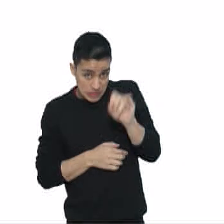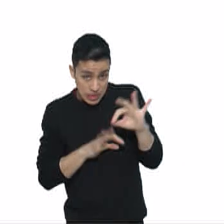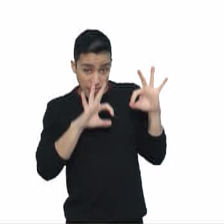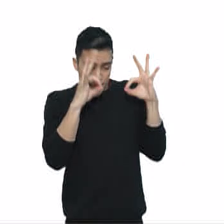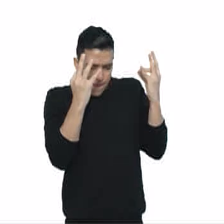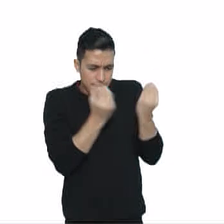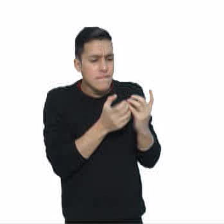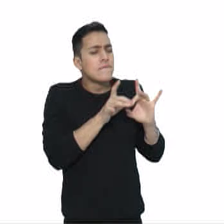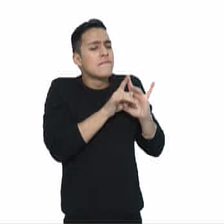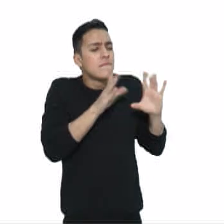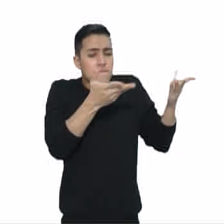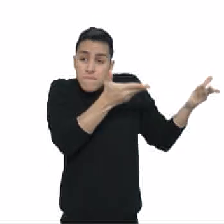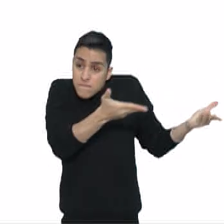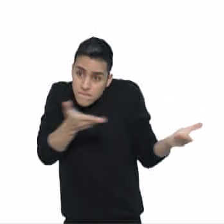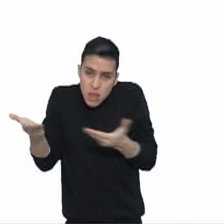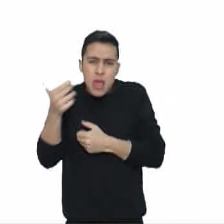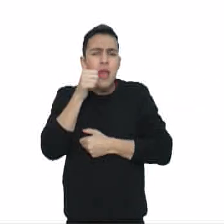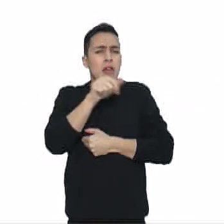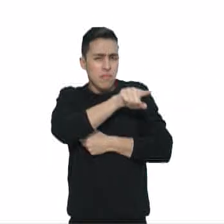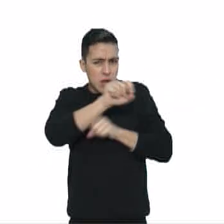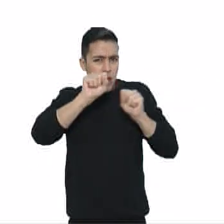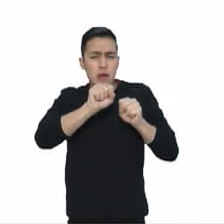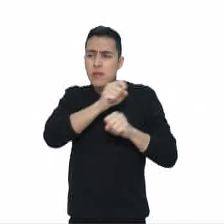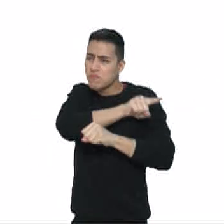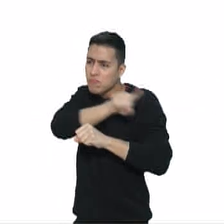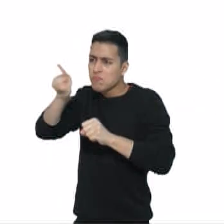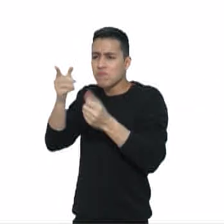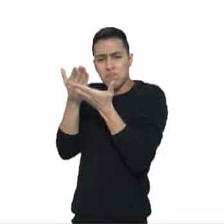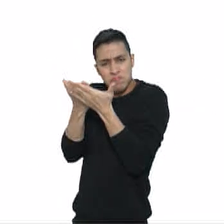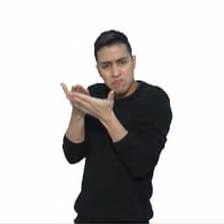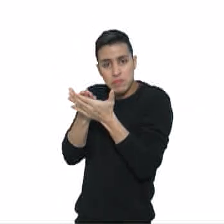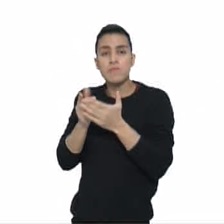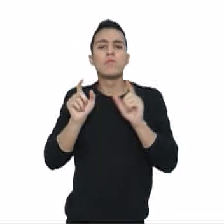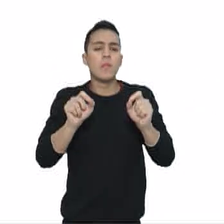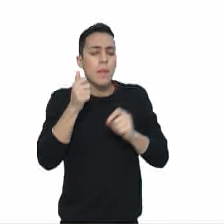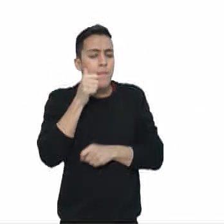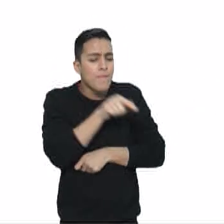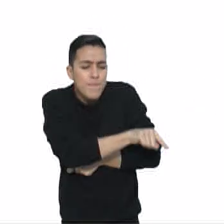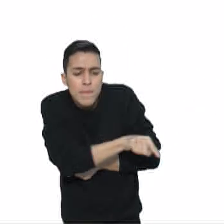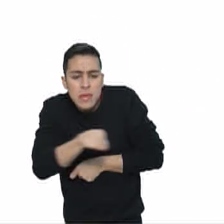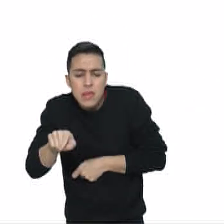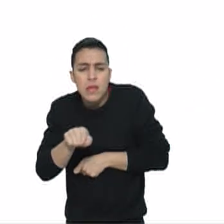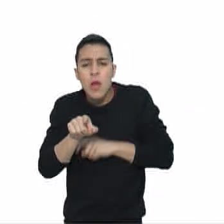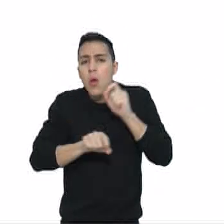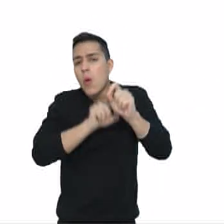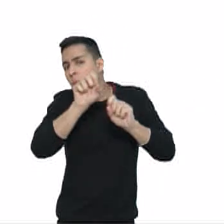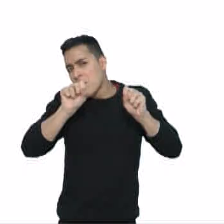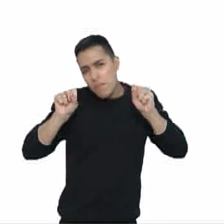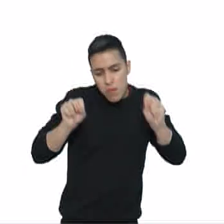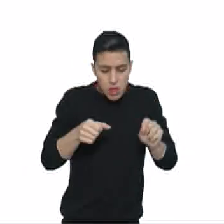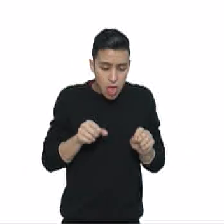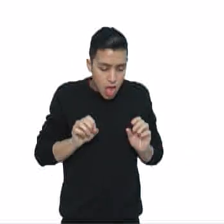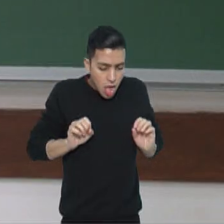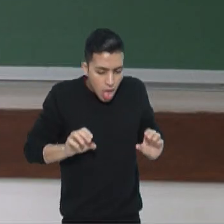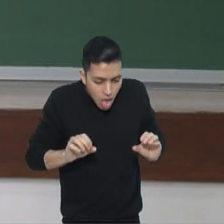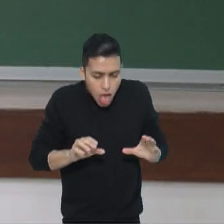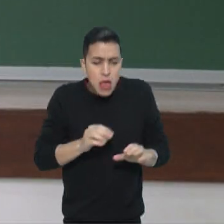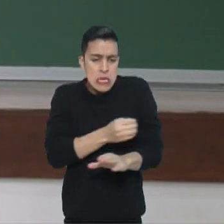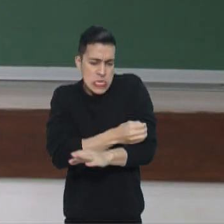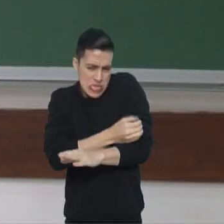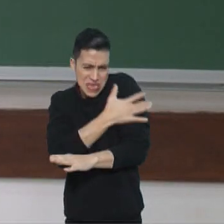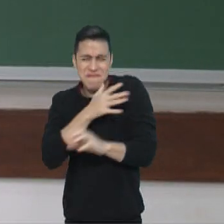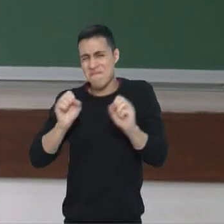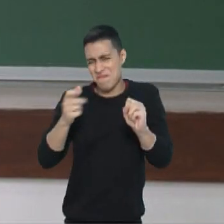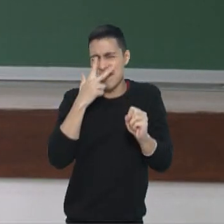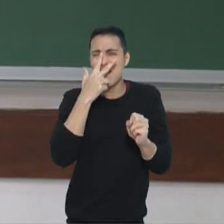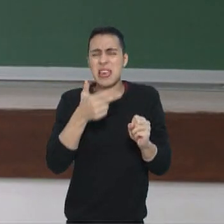família permitisse, pessoal, a mulher poderia ser educada. Então, as meninas, elas poderiam receber uma educação primária, digamos